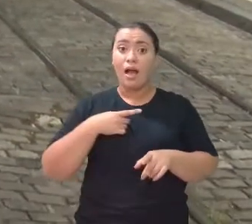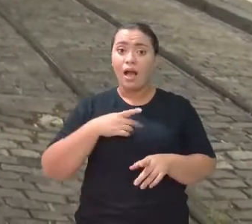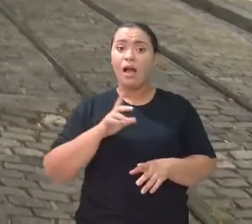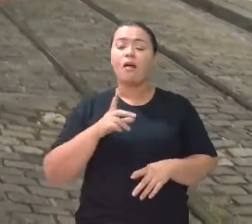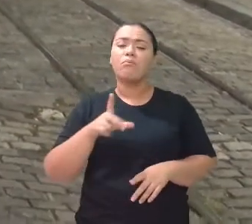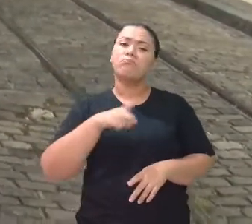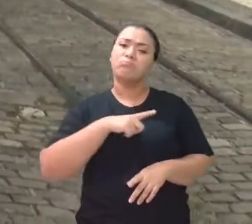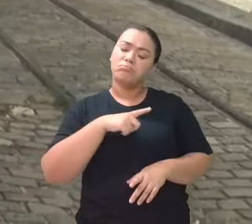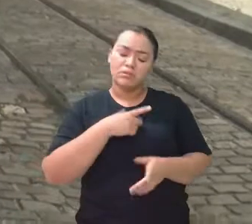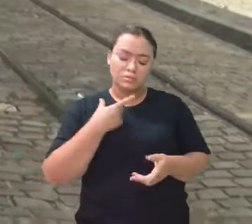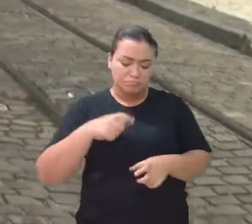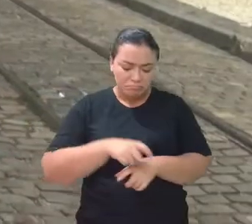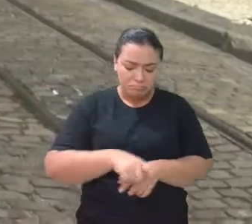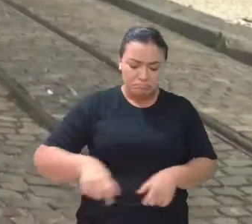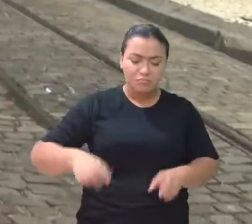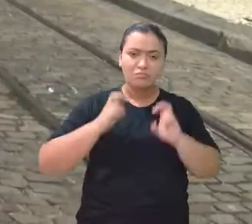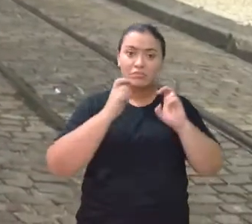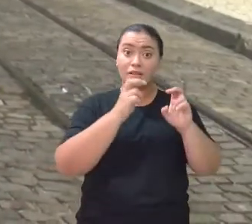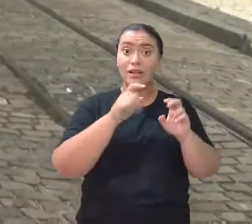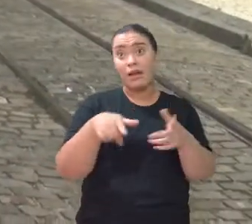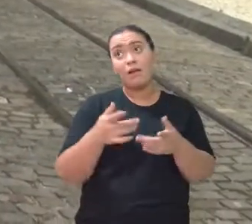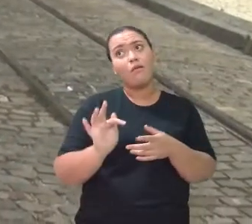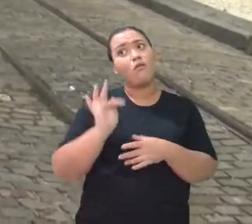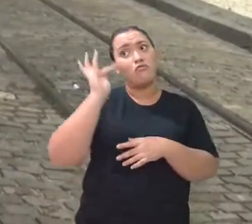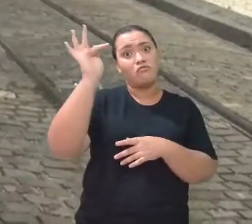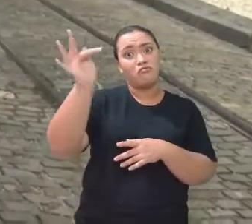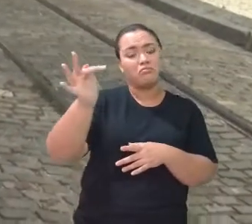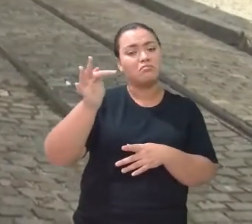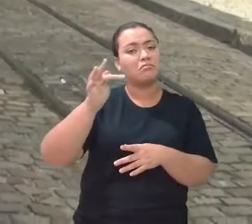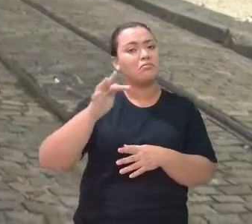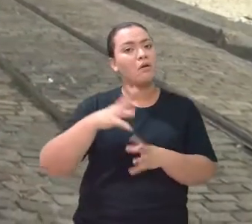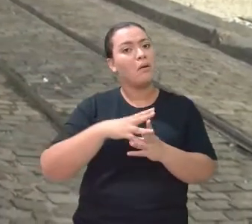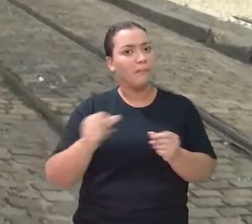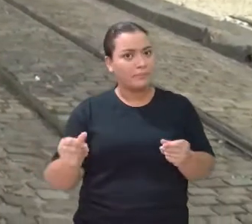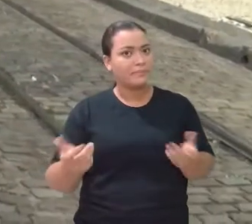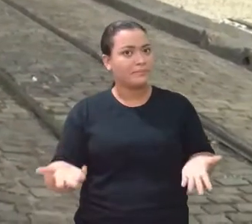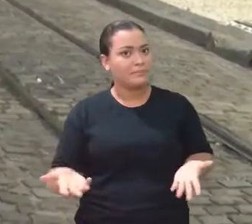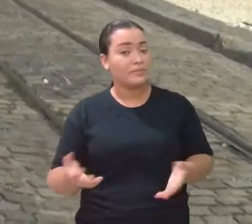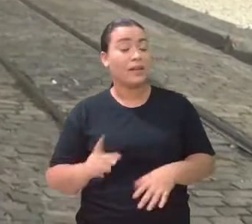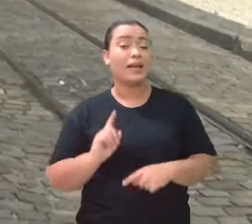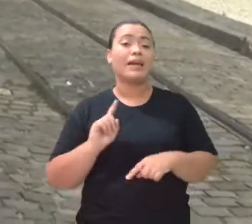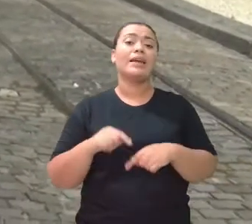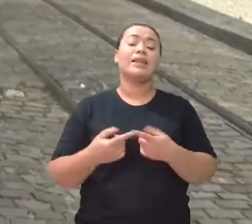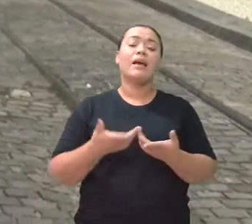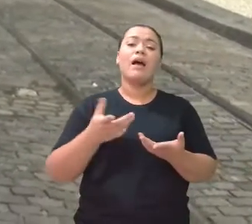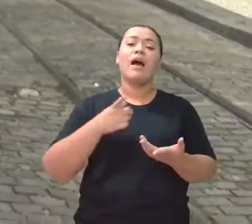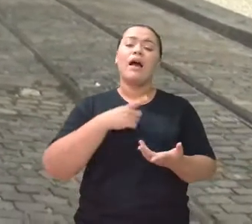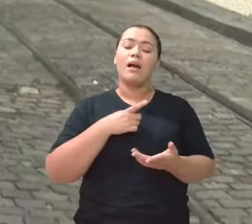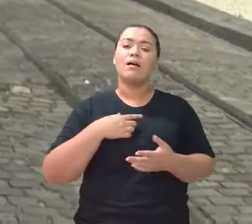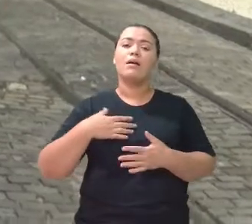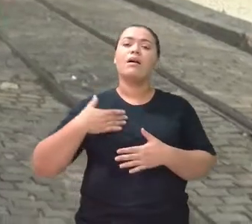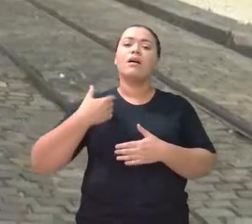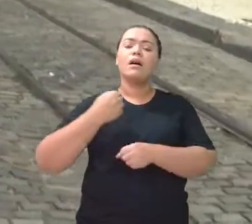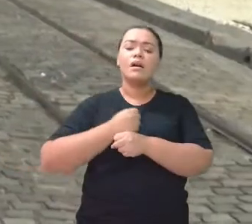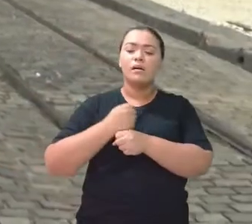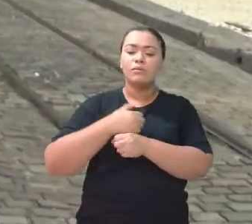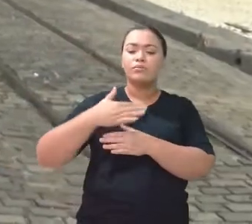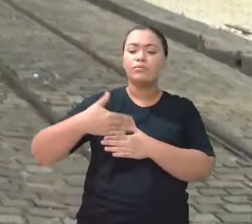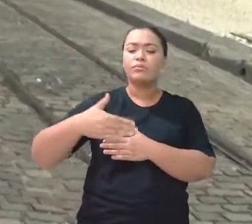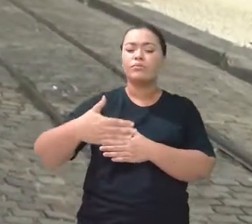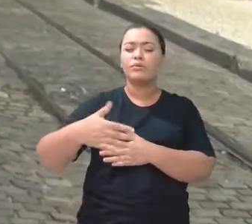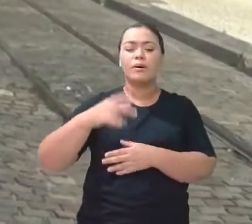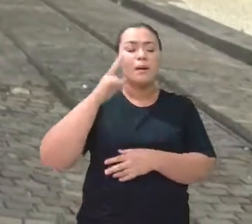pode ser que daqui a mais 50 anos eles não estejam mais, né? Então, à medida que o tempo vai passando, a gente vai percebendo essas marcas